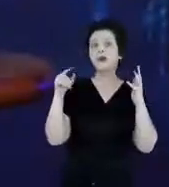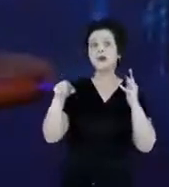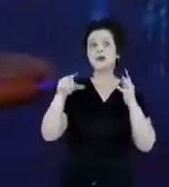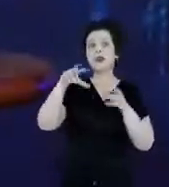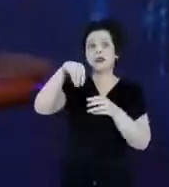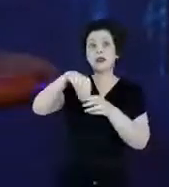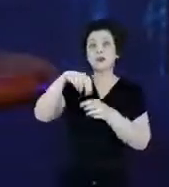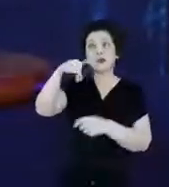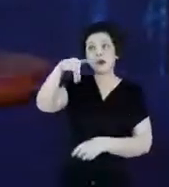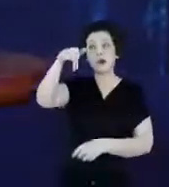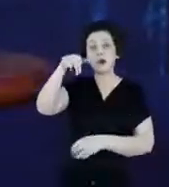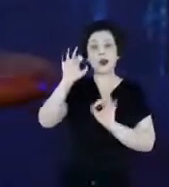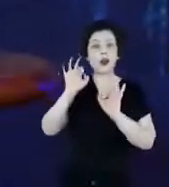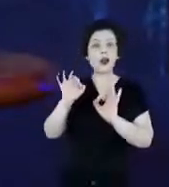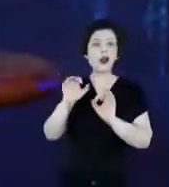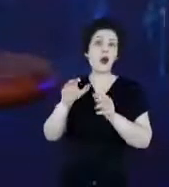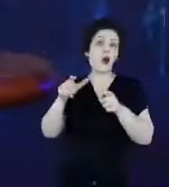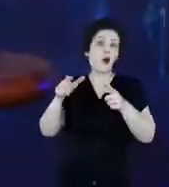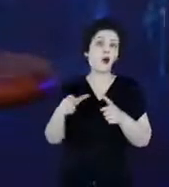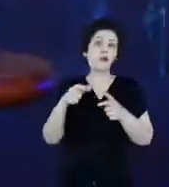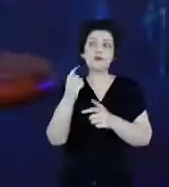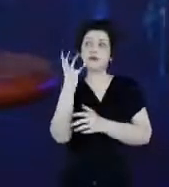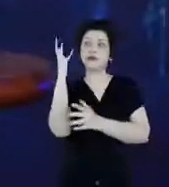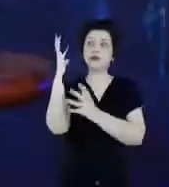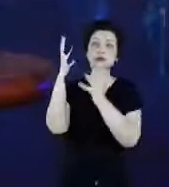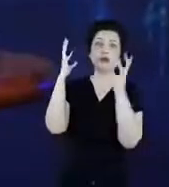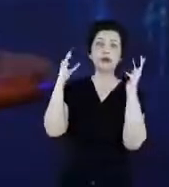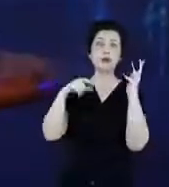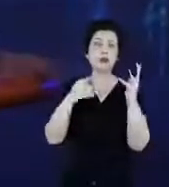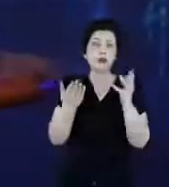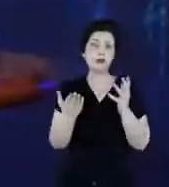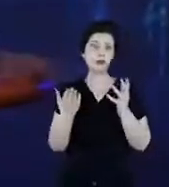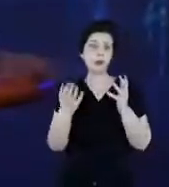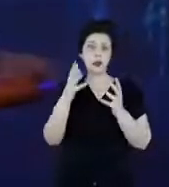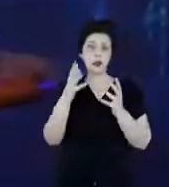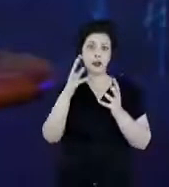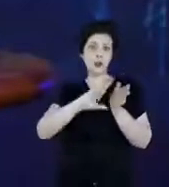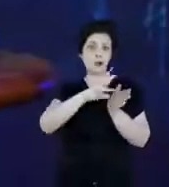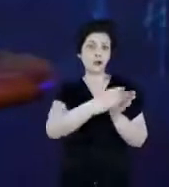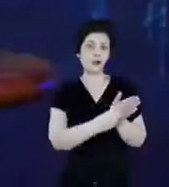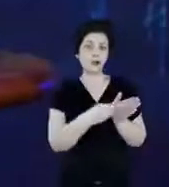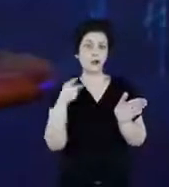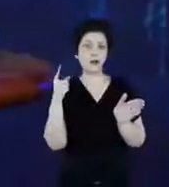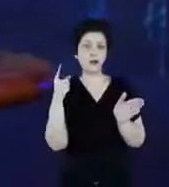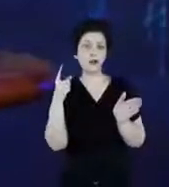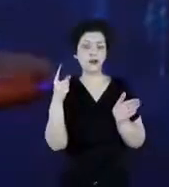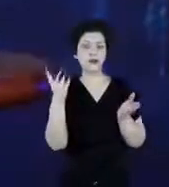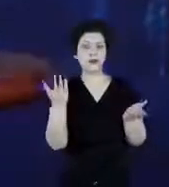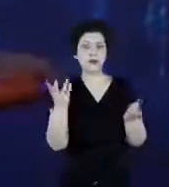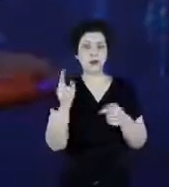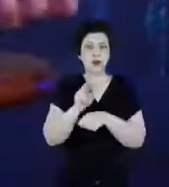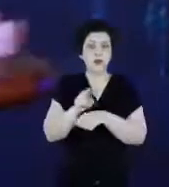país, exatamente na área da Amazônia, né, que é hoje